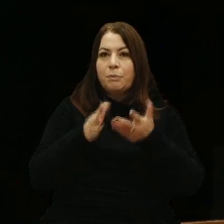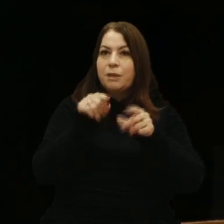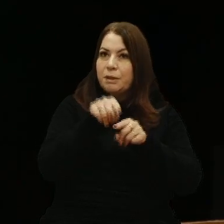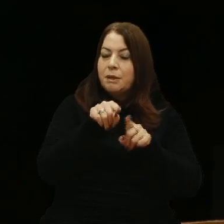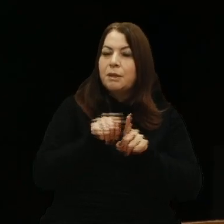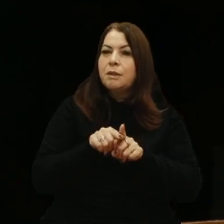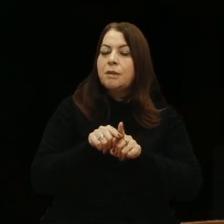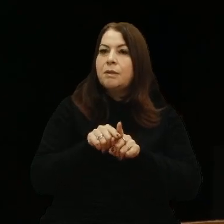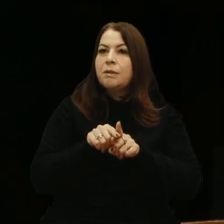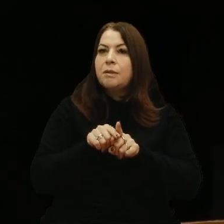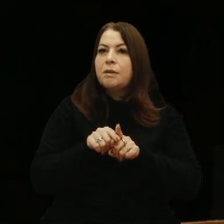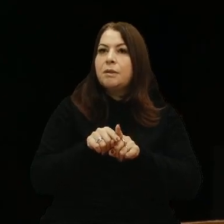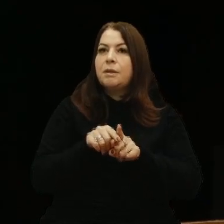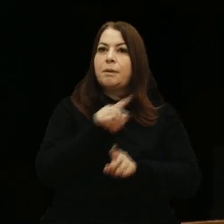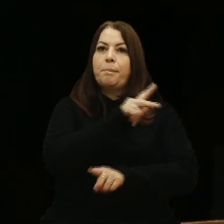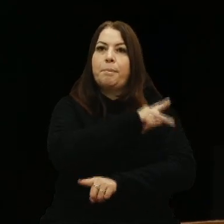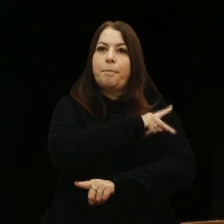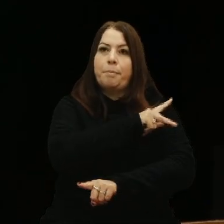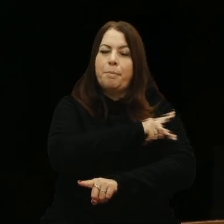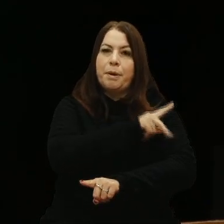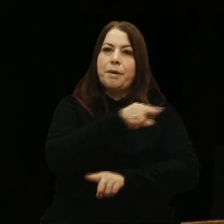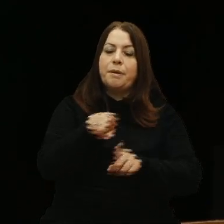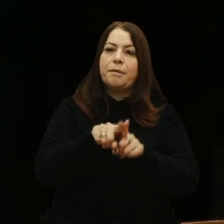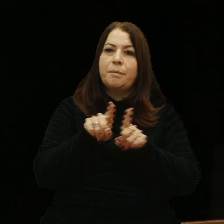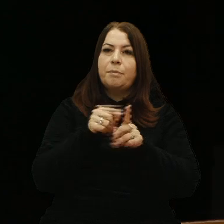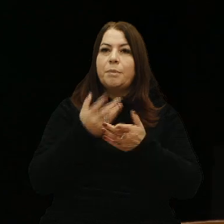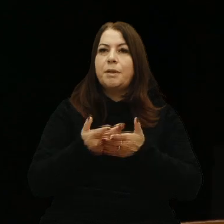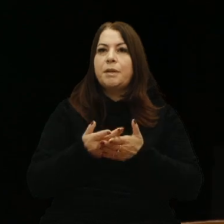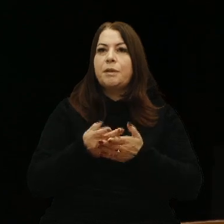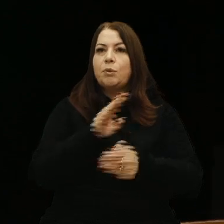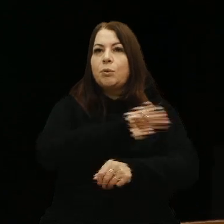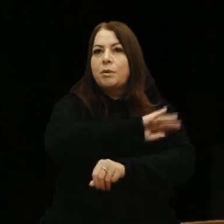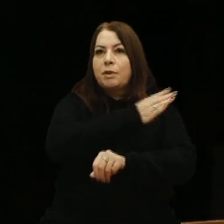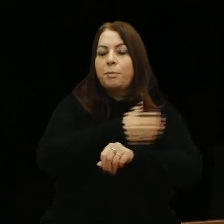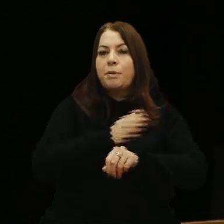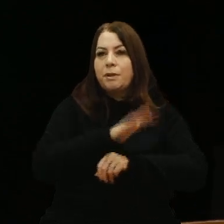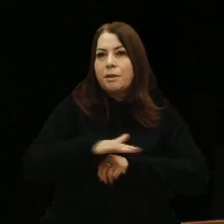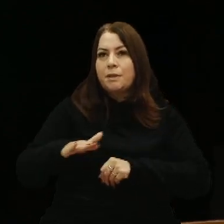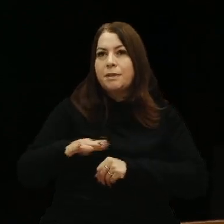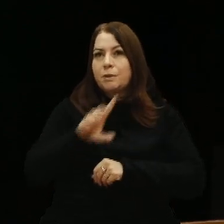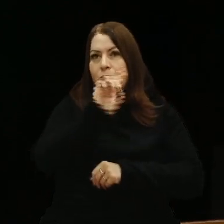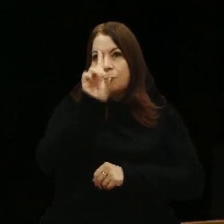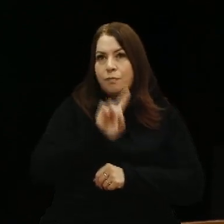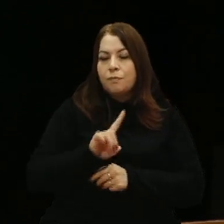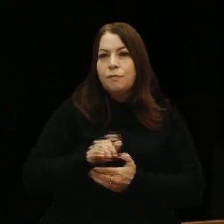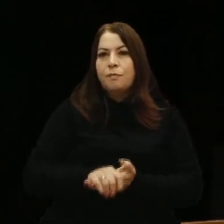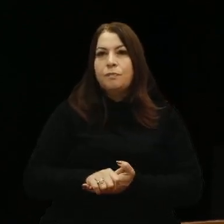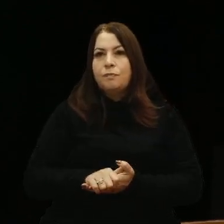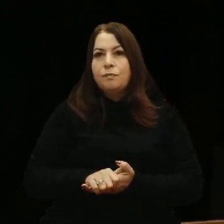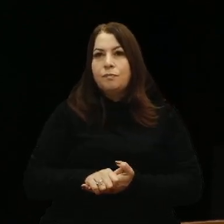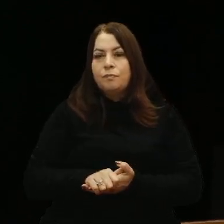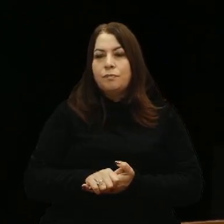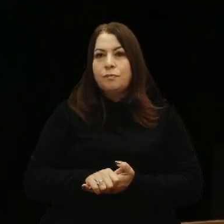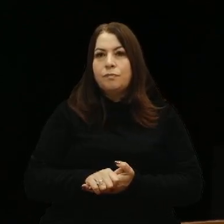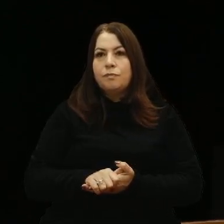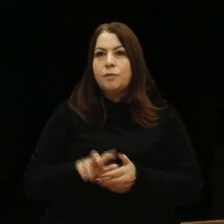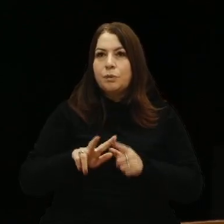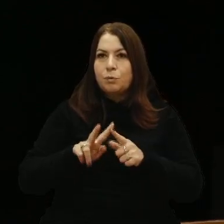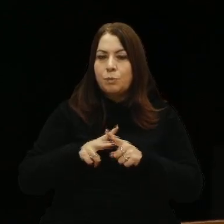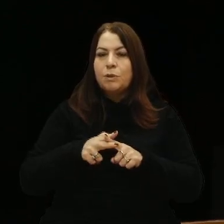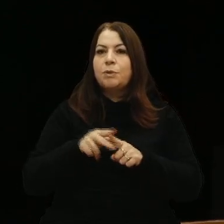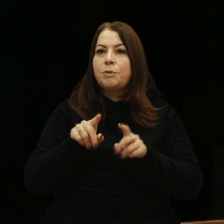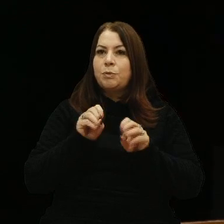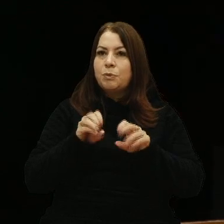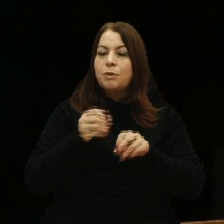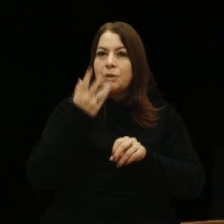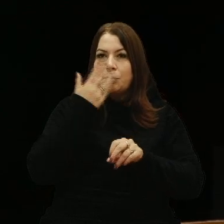integral na pré-escola, manutenção de fomento de tempo integral com crianças com deficiência, manutenção da